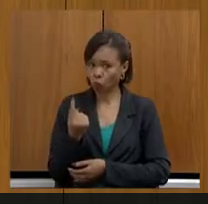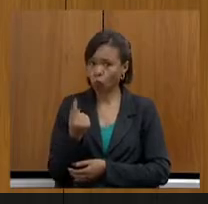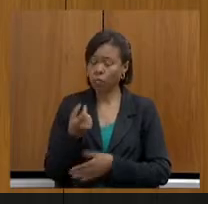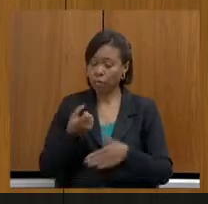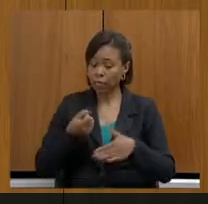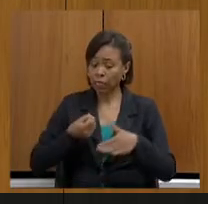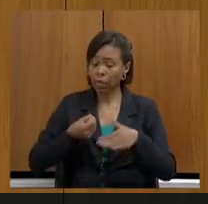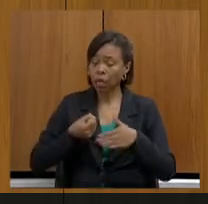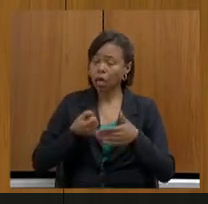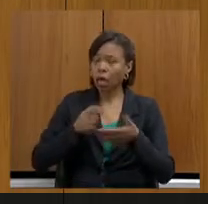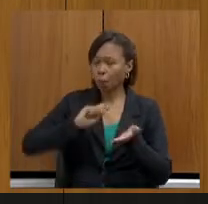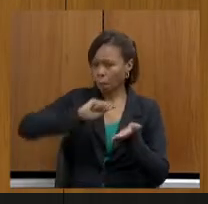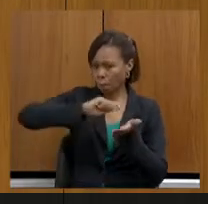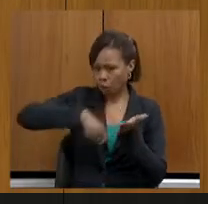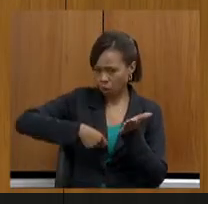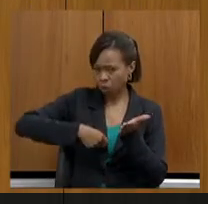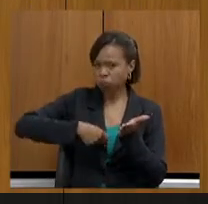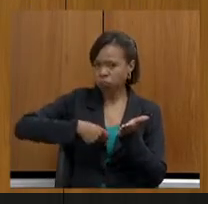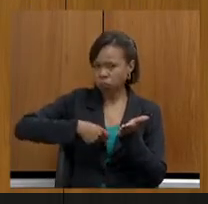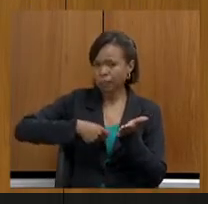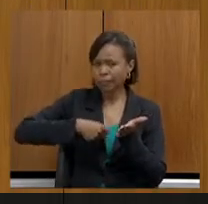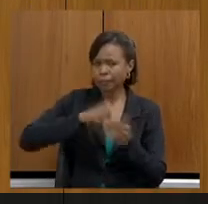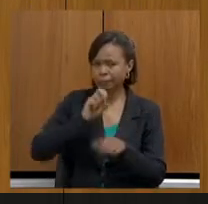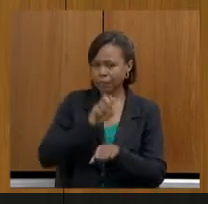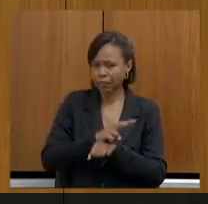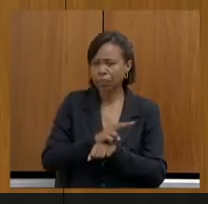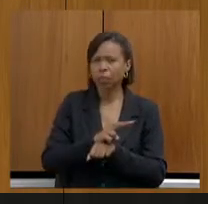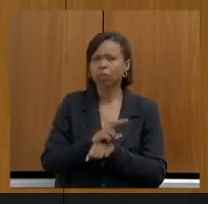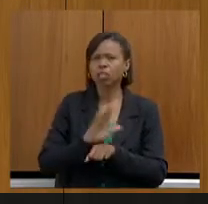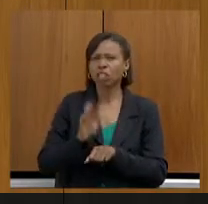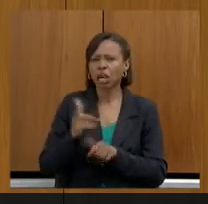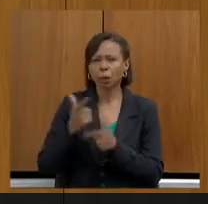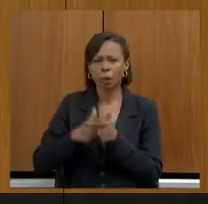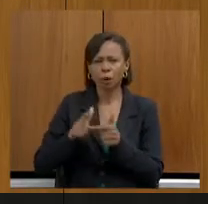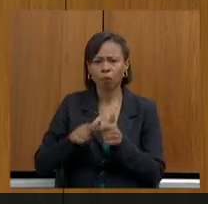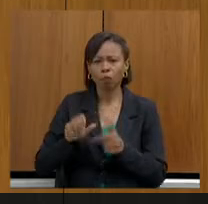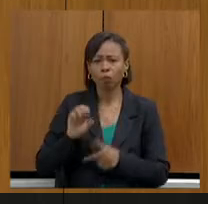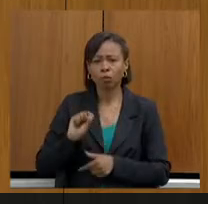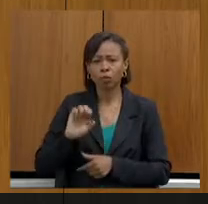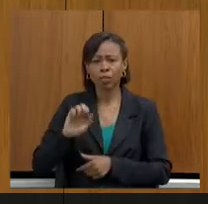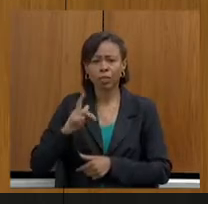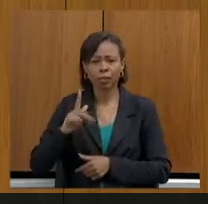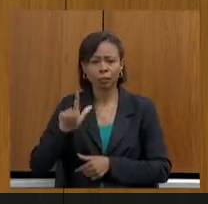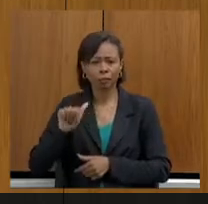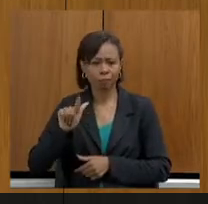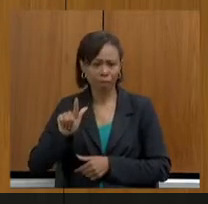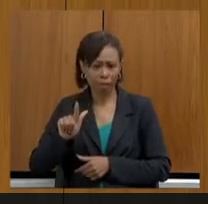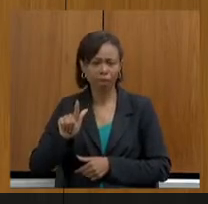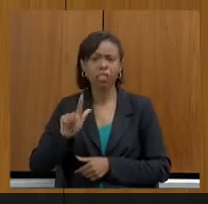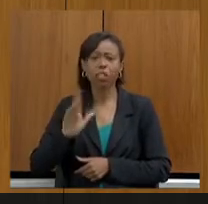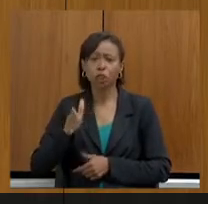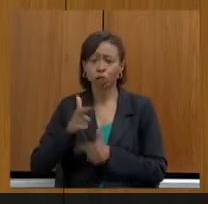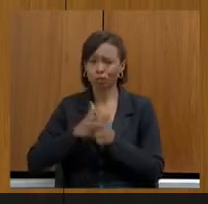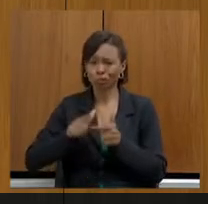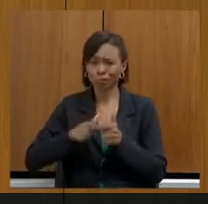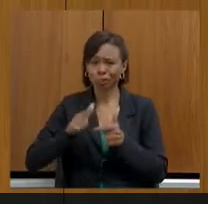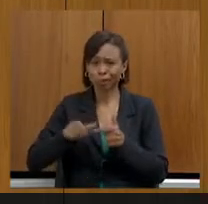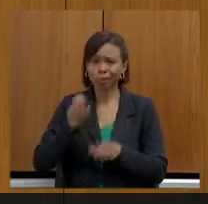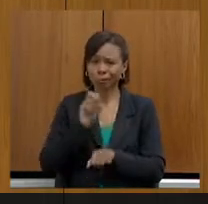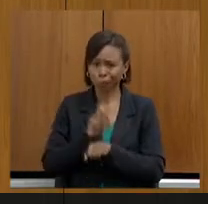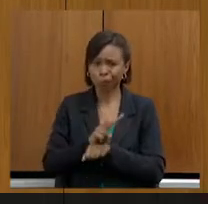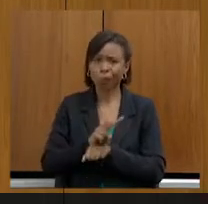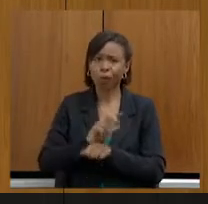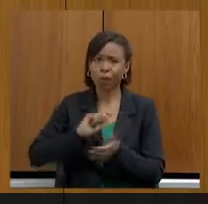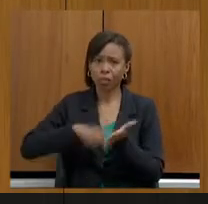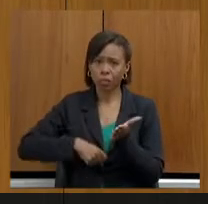contratação tivemos um uma dificuldade em relação ao sistema de contratação com a Seplag o senhor colocou eu agradeço que é essa essa